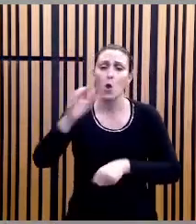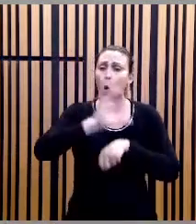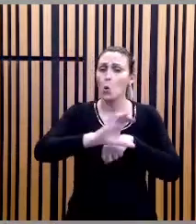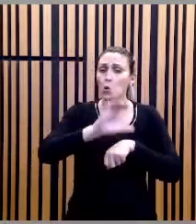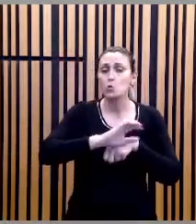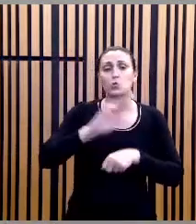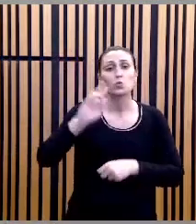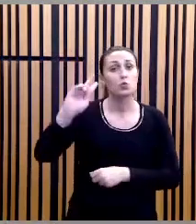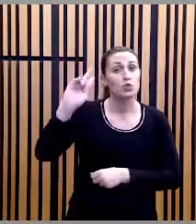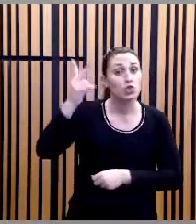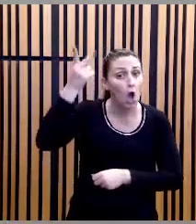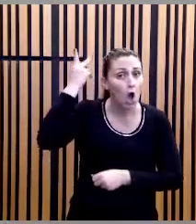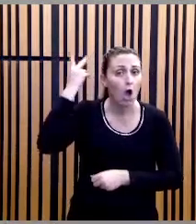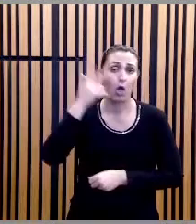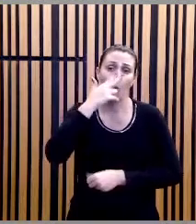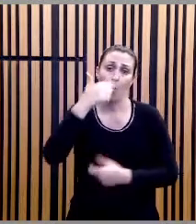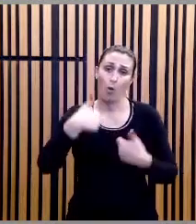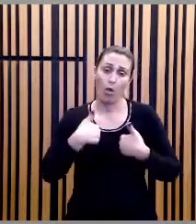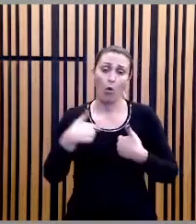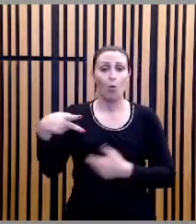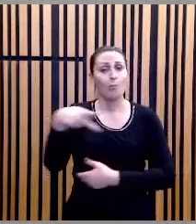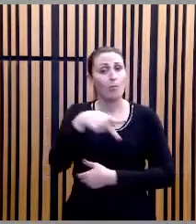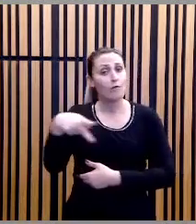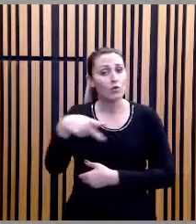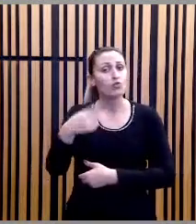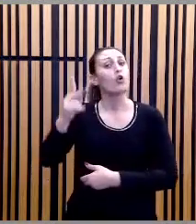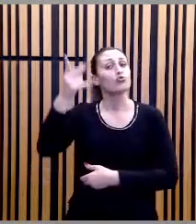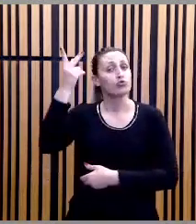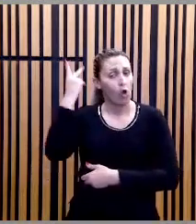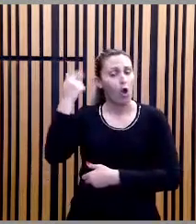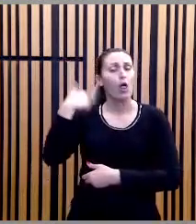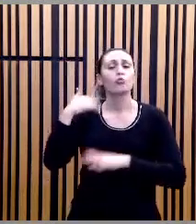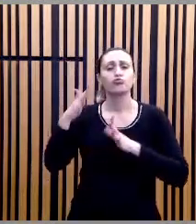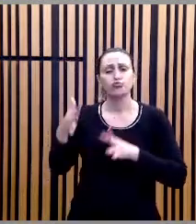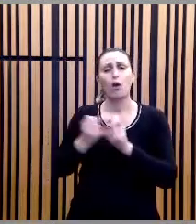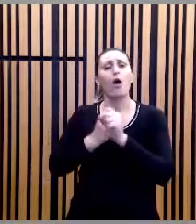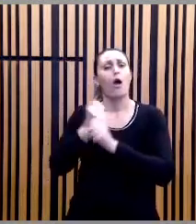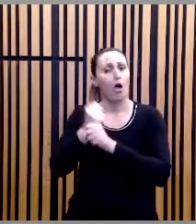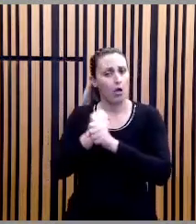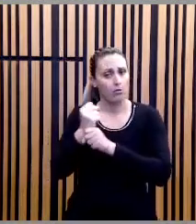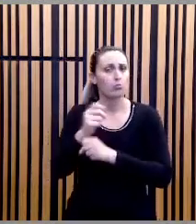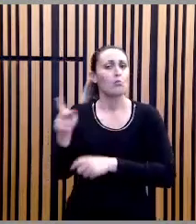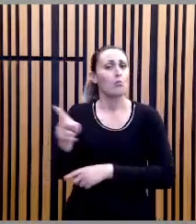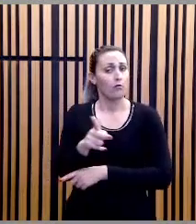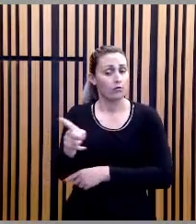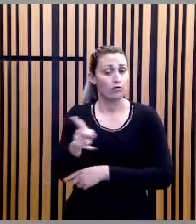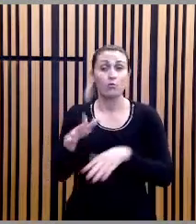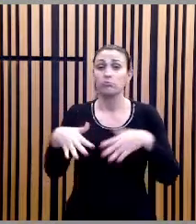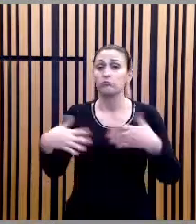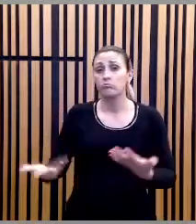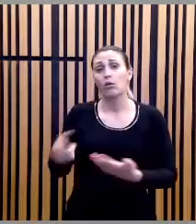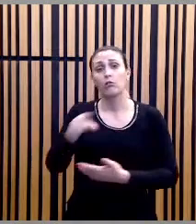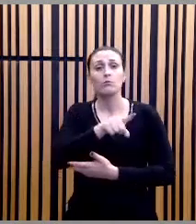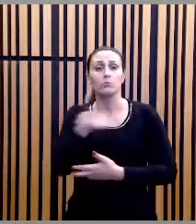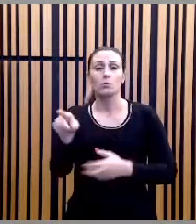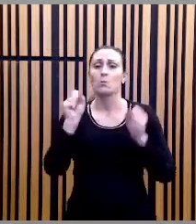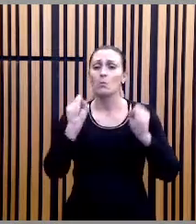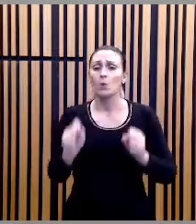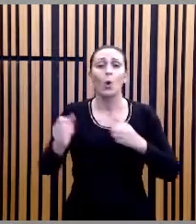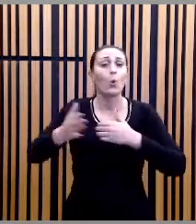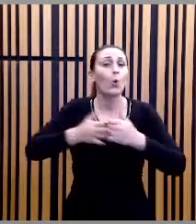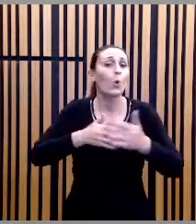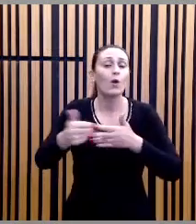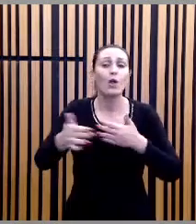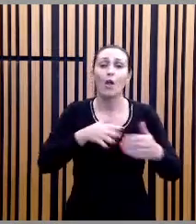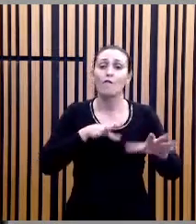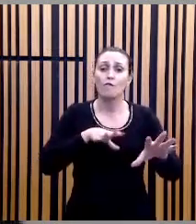fazendo história, que é meu caso. Fui professora de história durante muitos anos. Então, pessoal, vocês podem ter qualquer formação, vocês